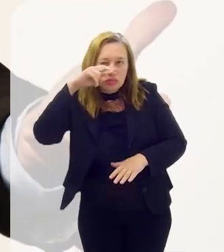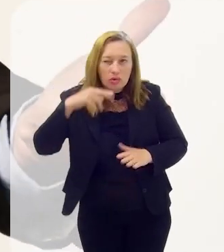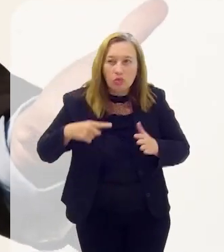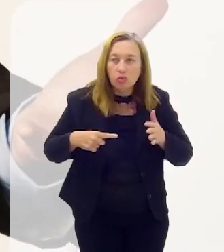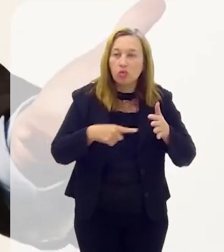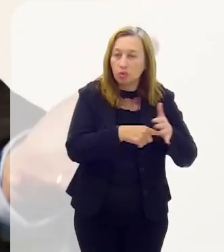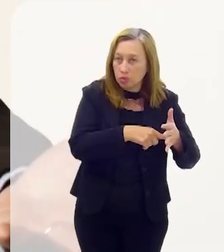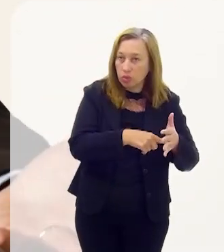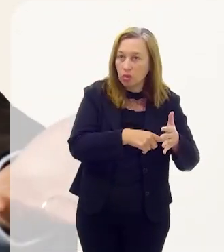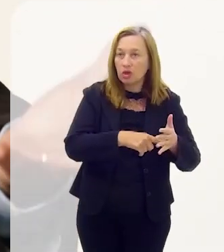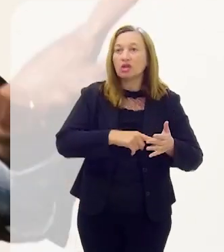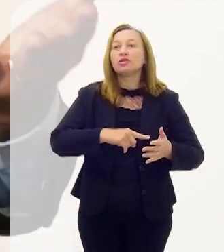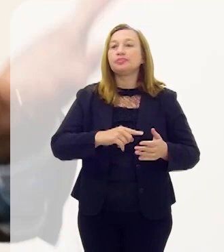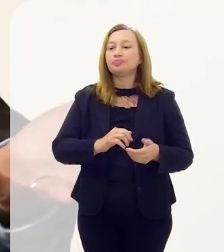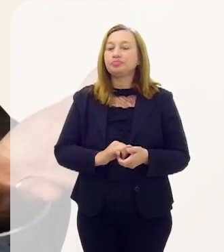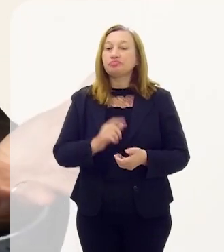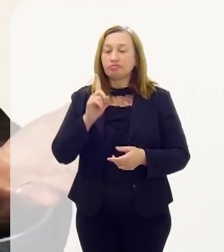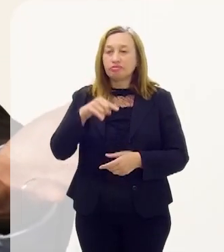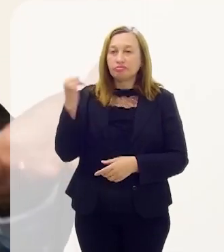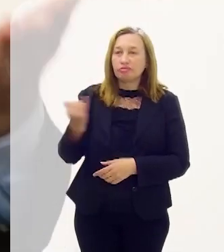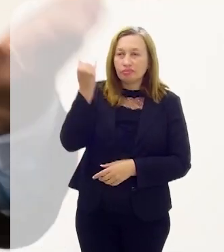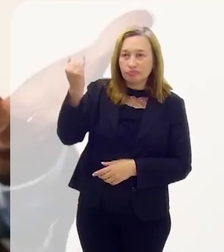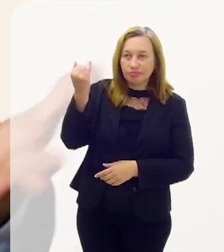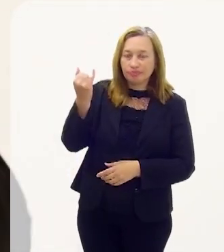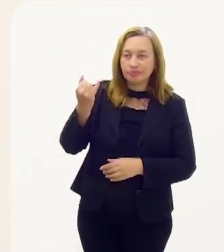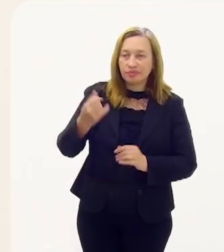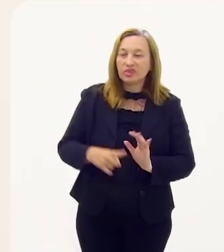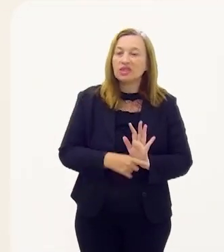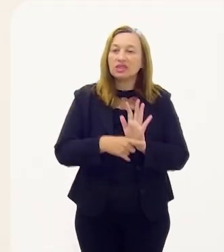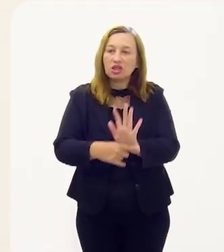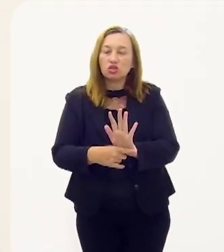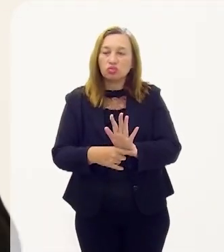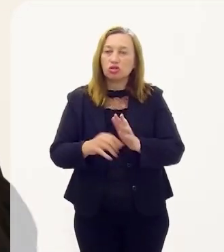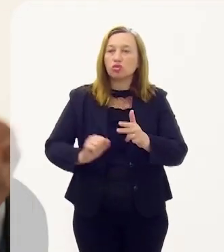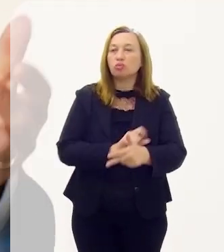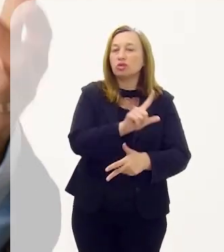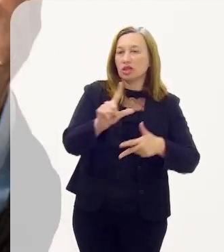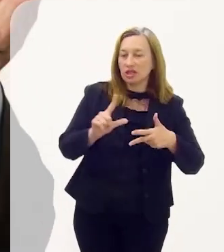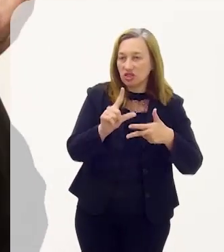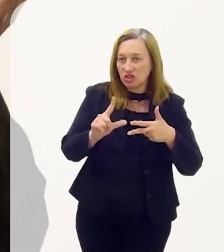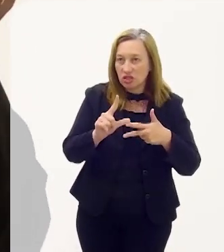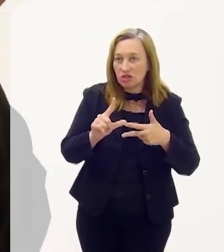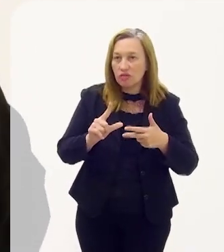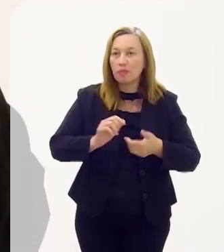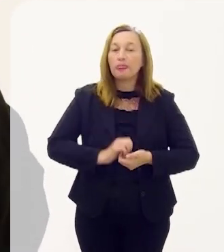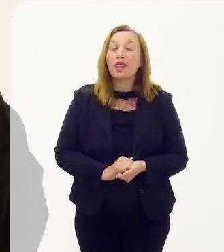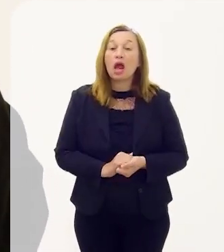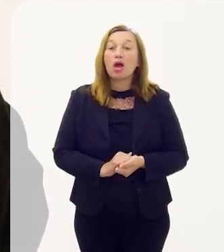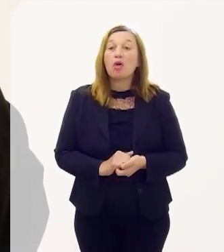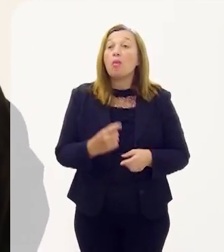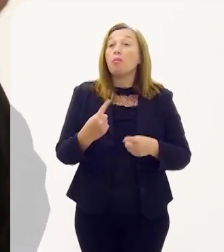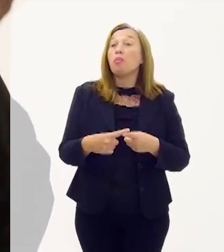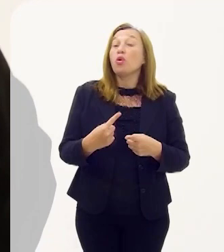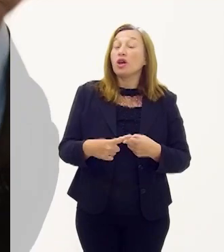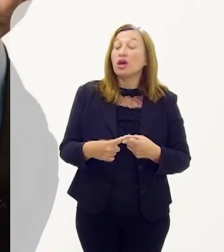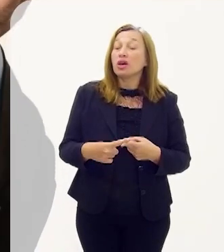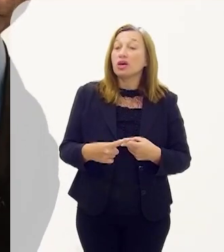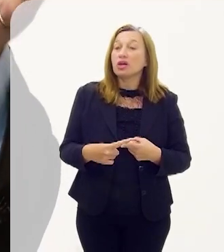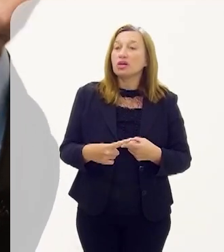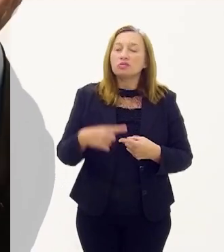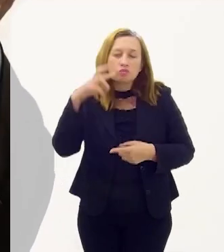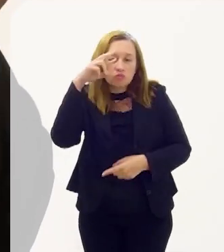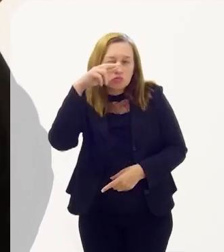e positivamente, e é muito importante essa contribuição do Poder Legislativo, porque a